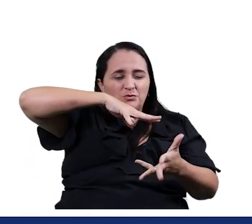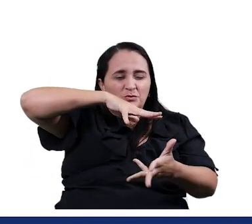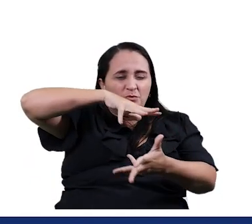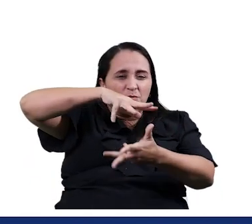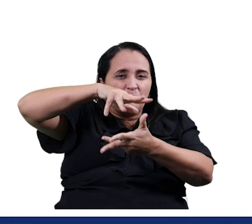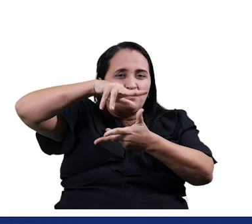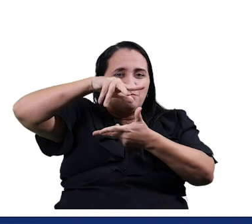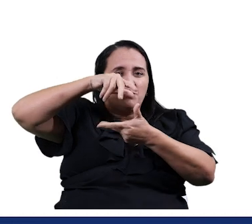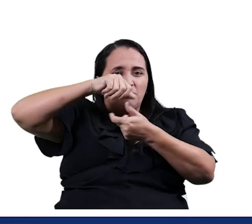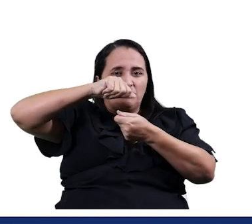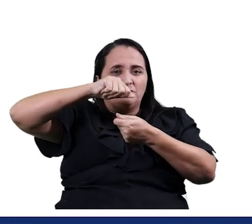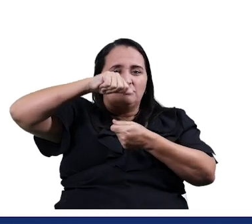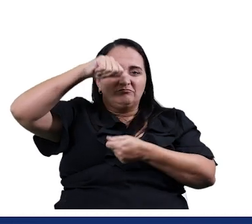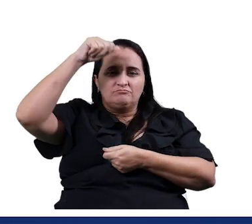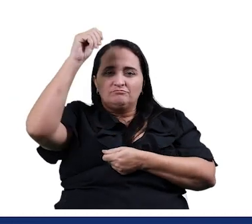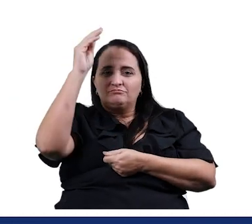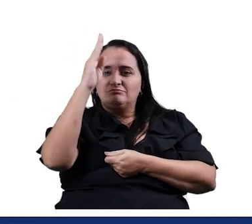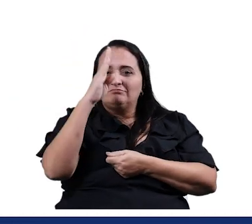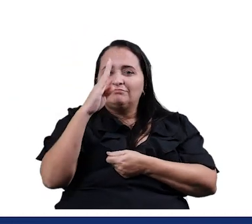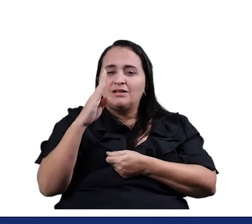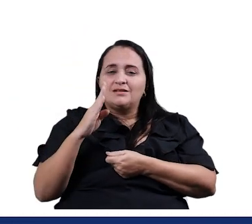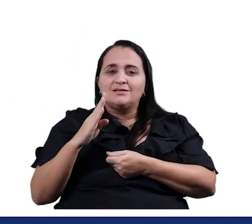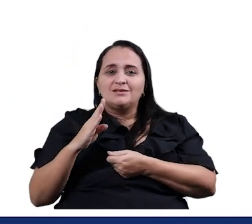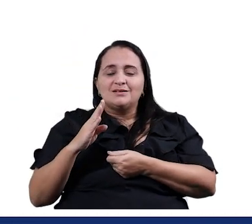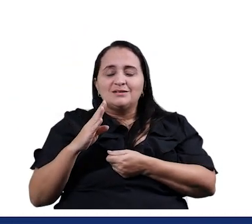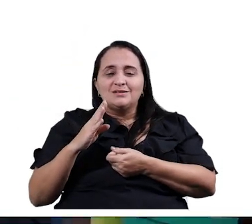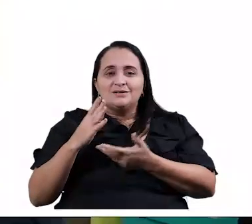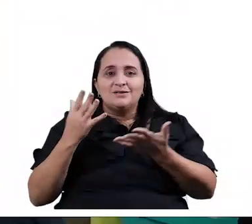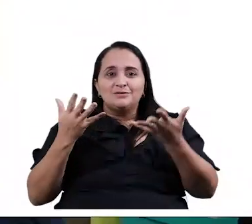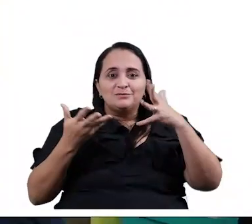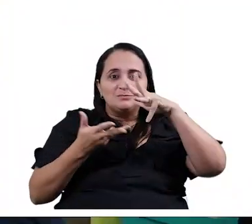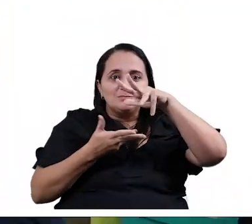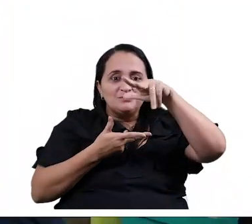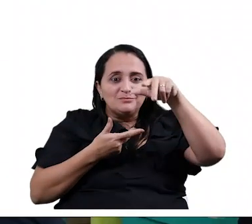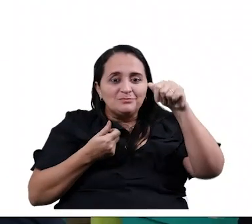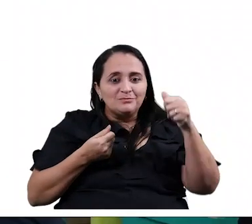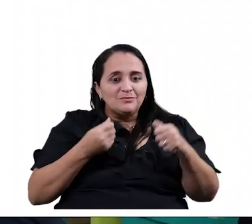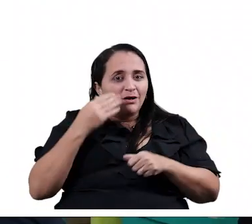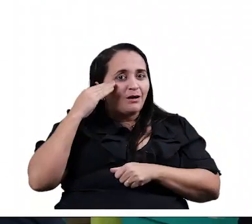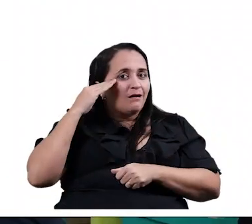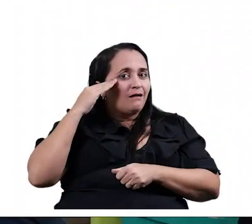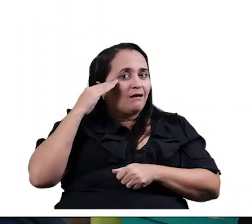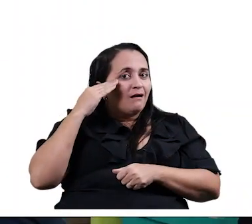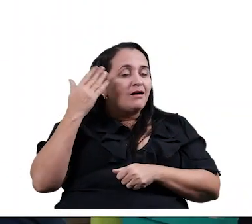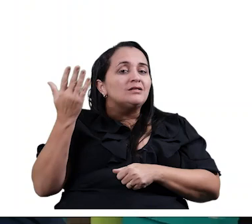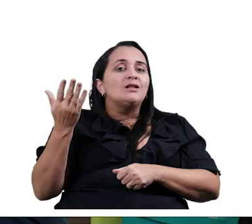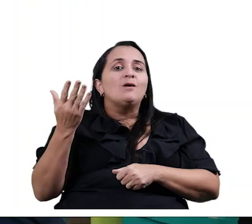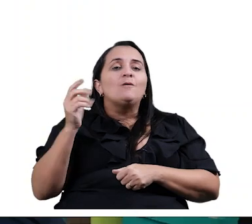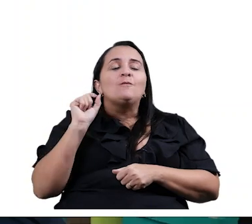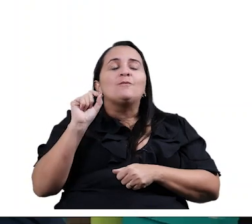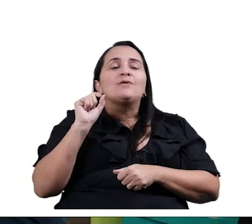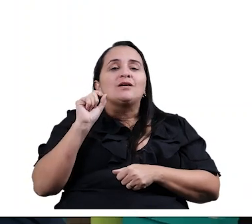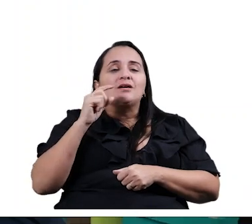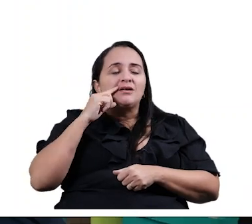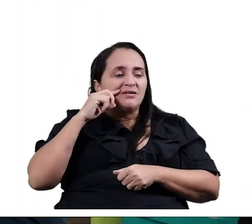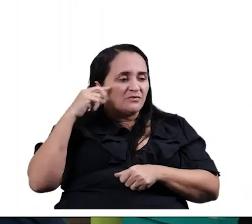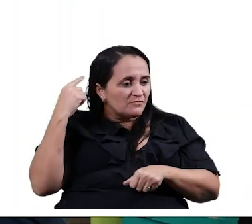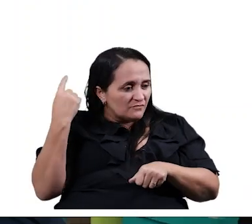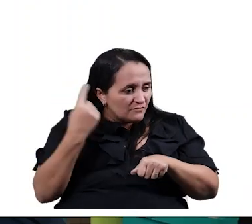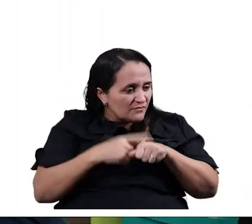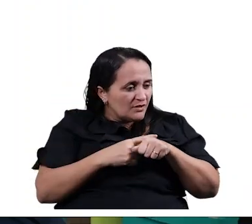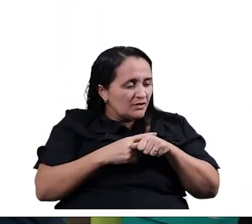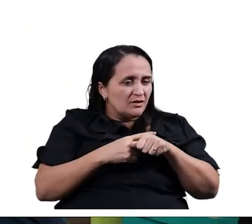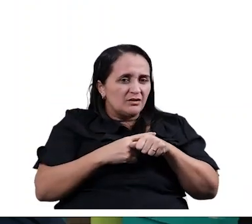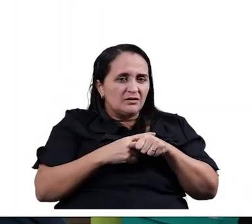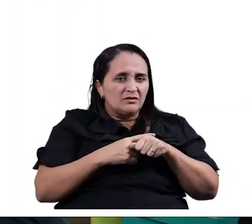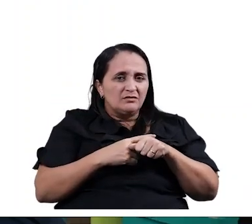e atua em campo na posição de atacante. Então, você já notou a diferença nessa primeira frase? Eu